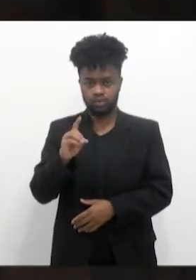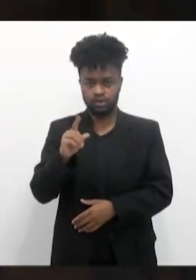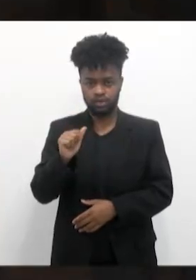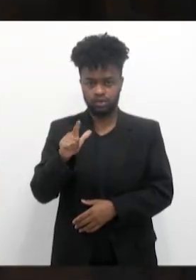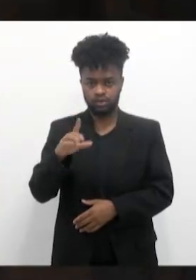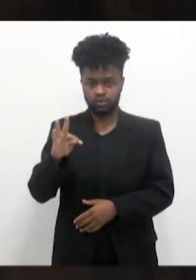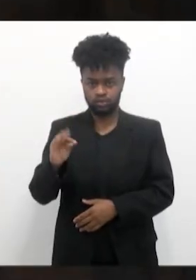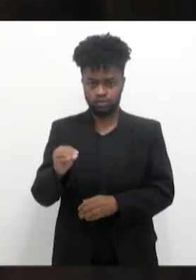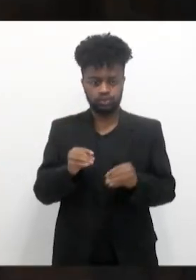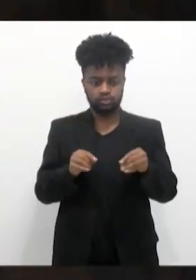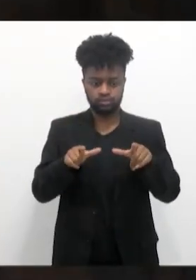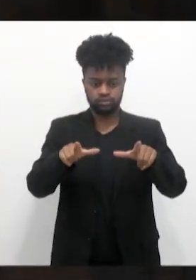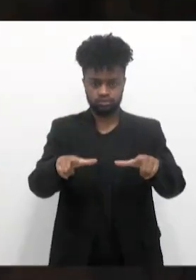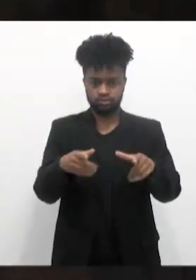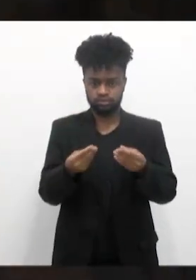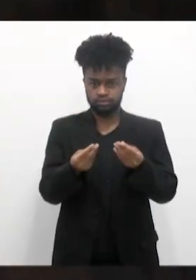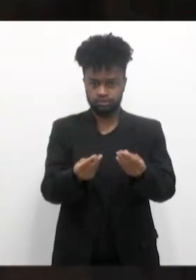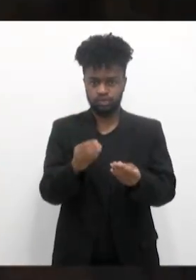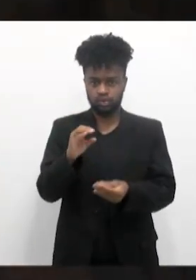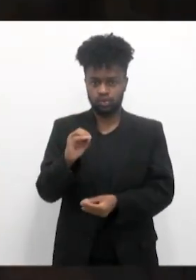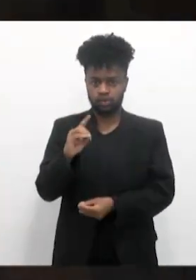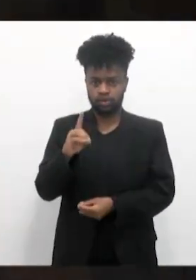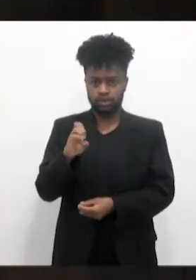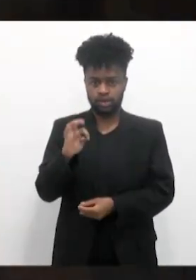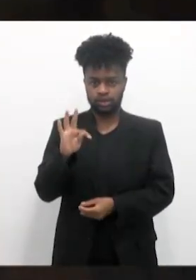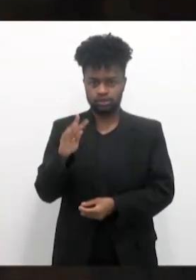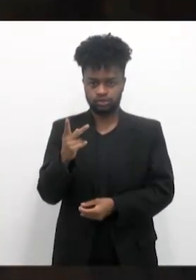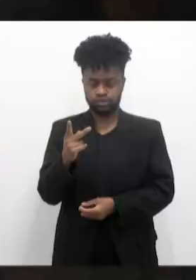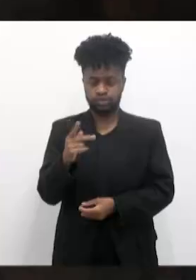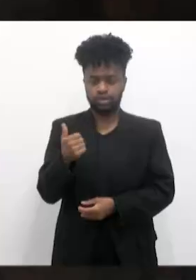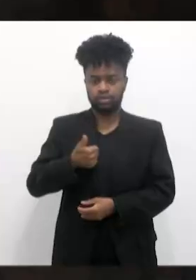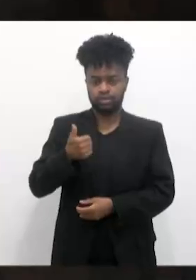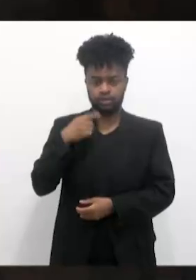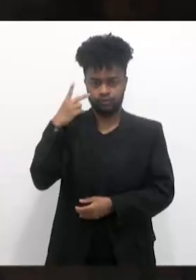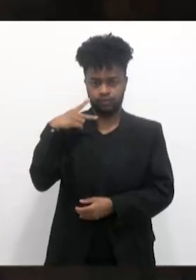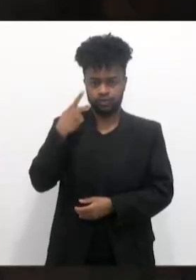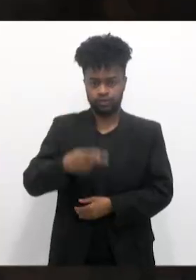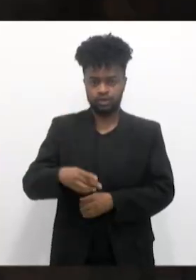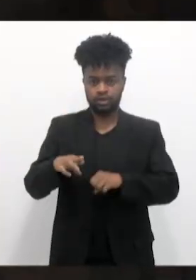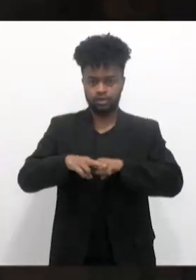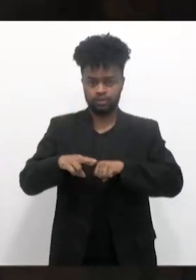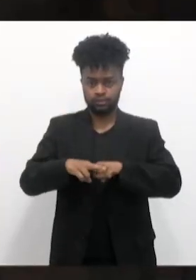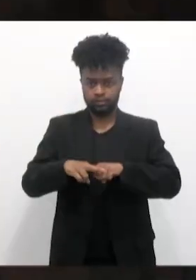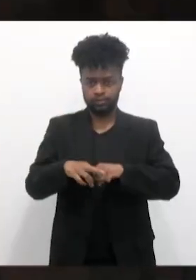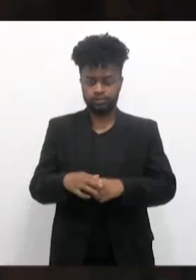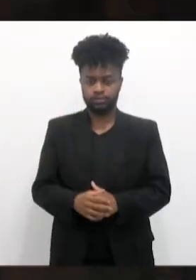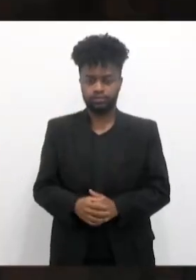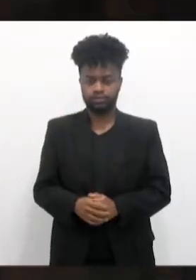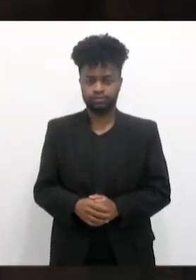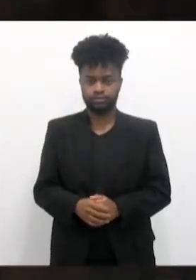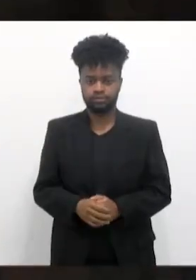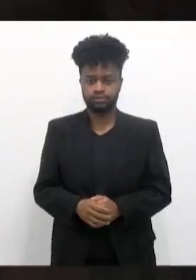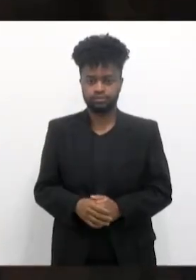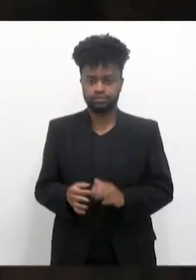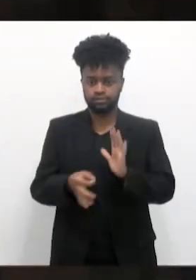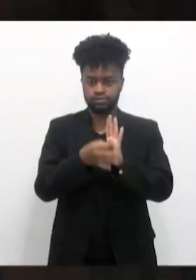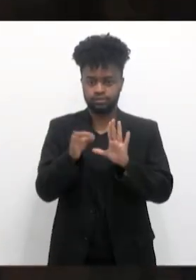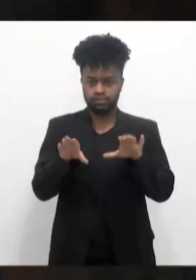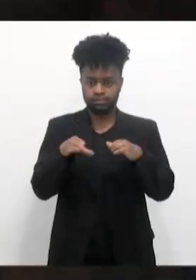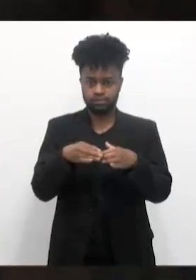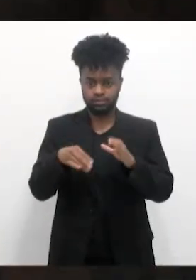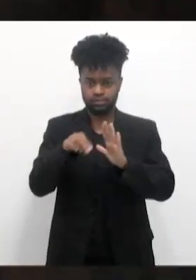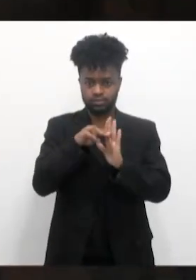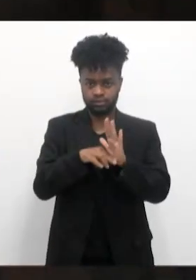Estado do Rio de Janeiro à senhora Odete Marques de Lima, primeira vereadora do município de Belford Roxo, no Estado do Rio de Janeiro. Parecer da Comissão de Normas